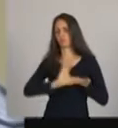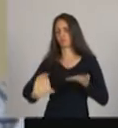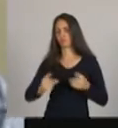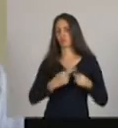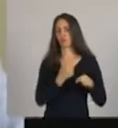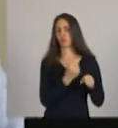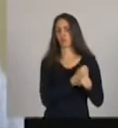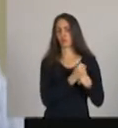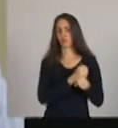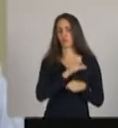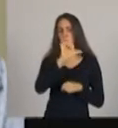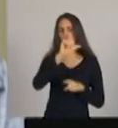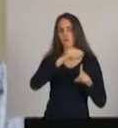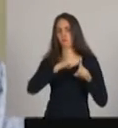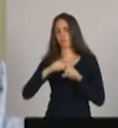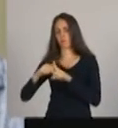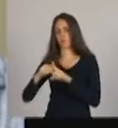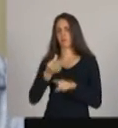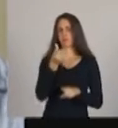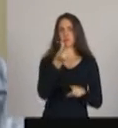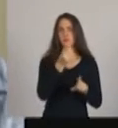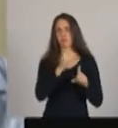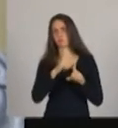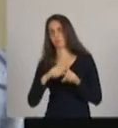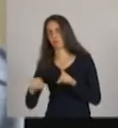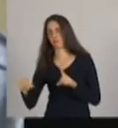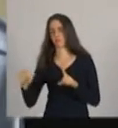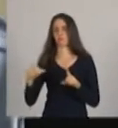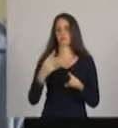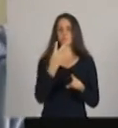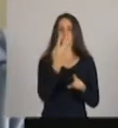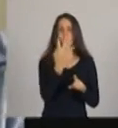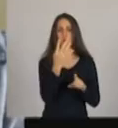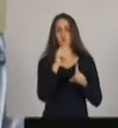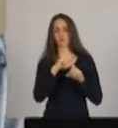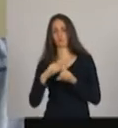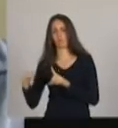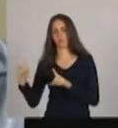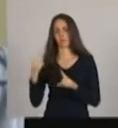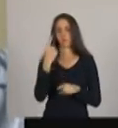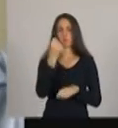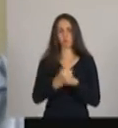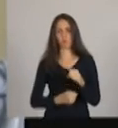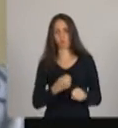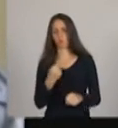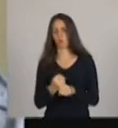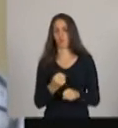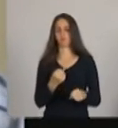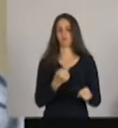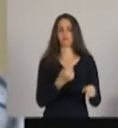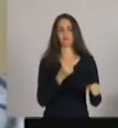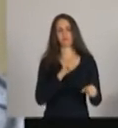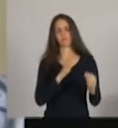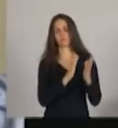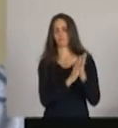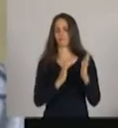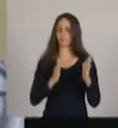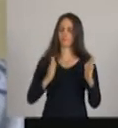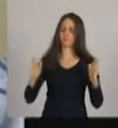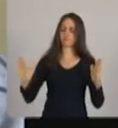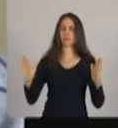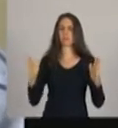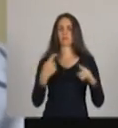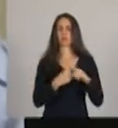vão durar 9 meses, 6 meses, 4 meses, 1 ano, 2 anos, que são